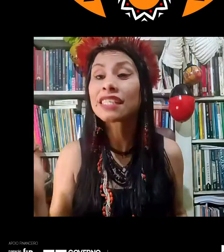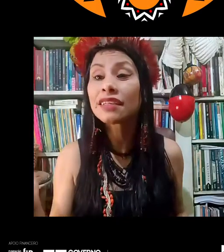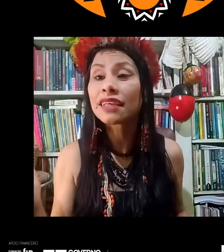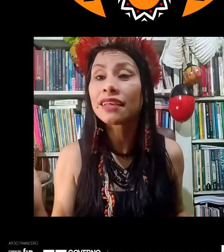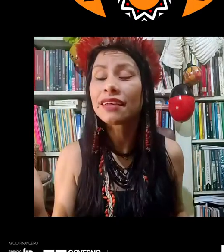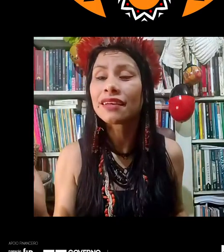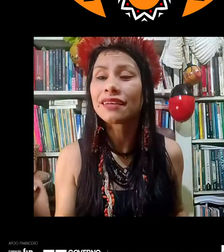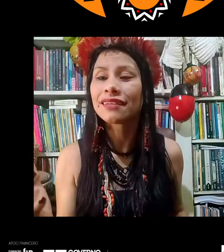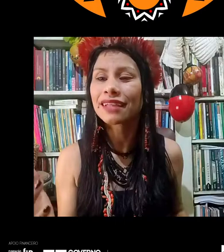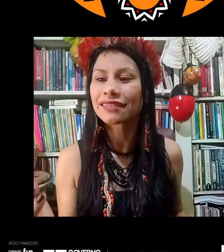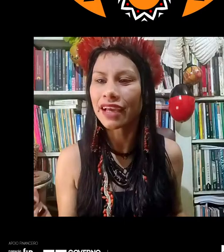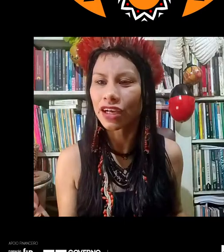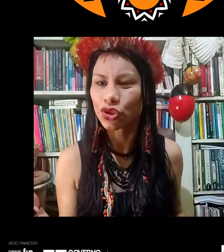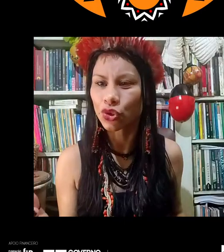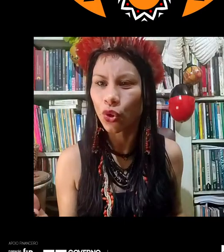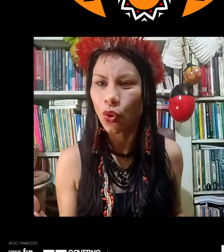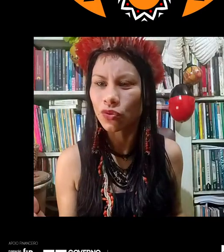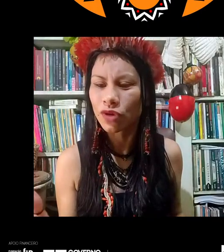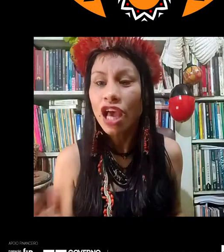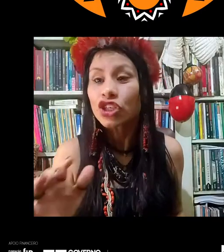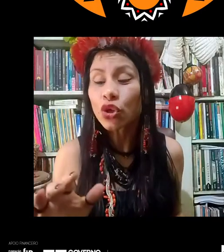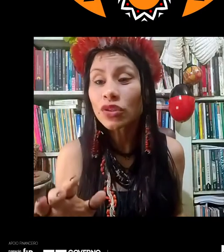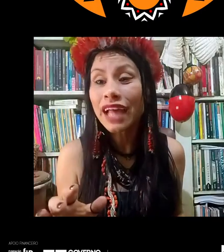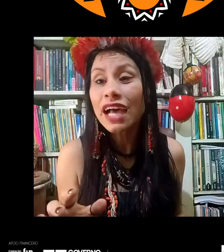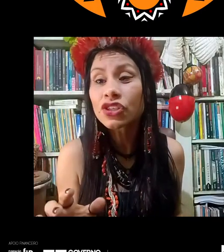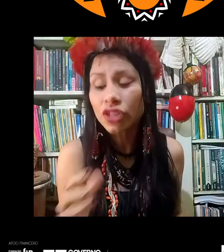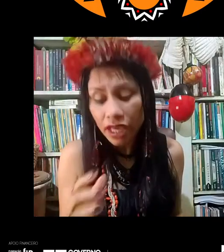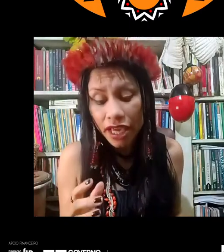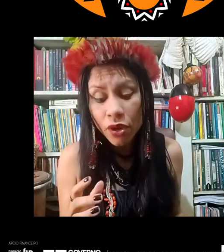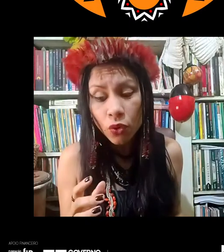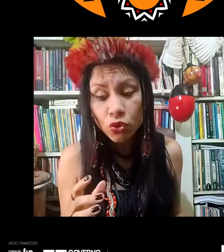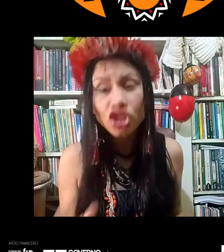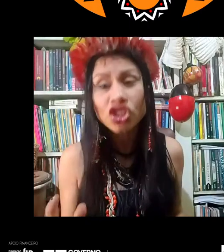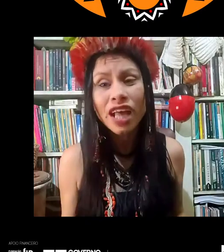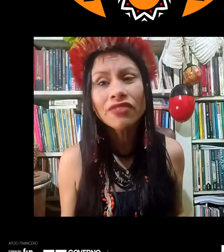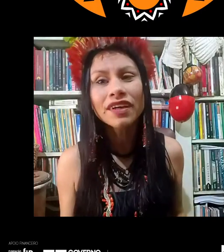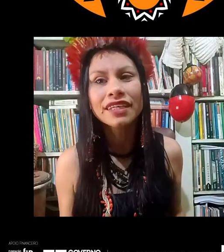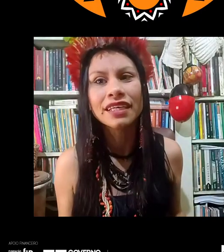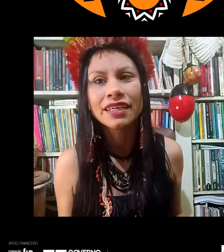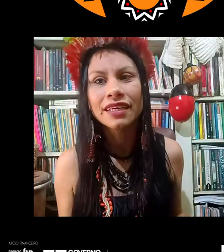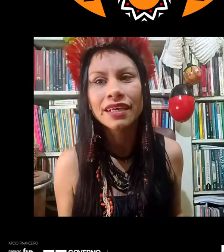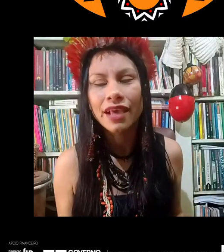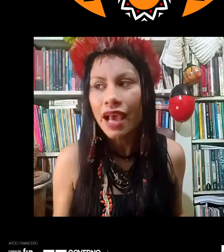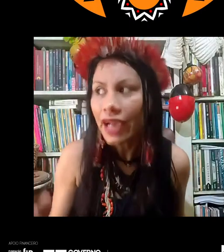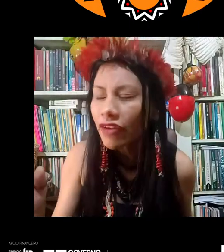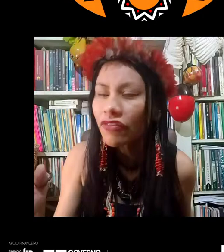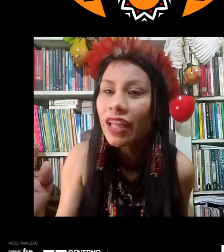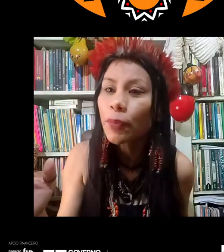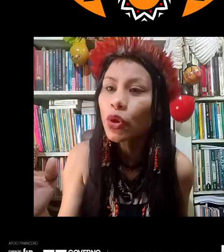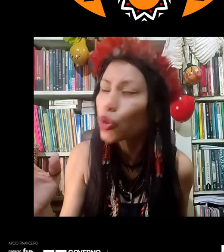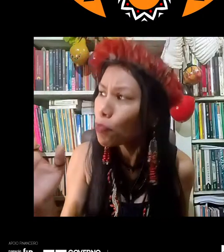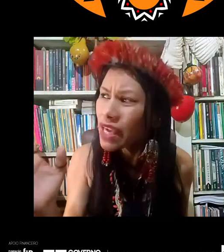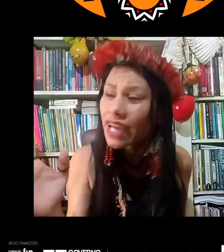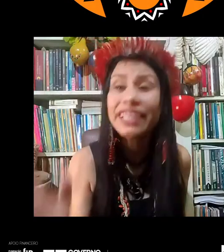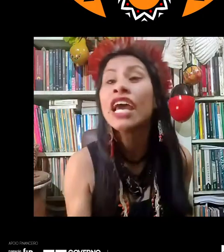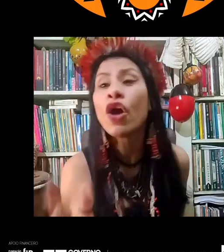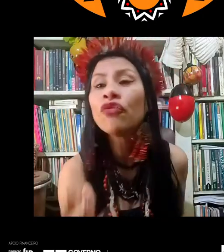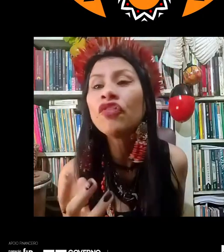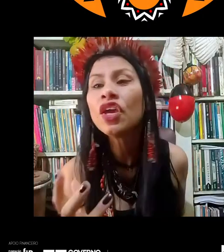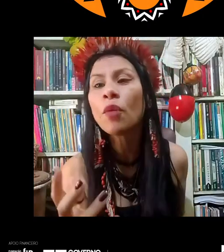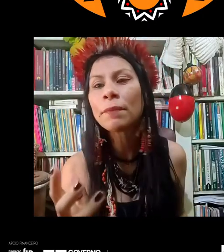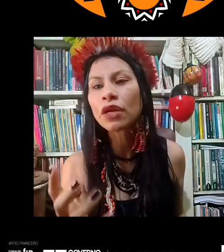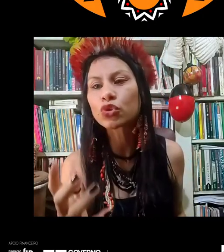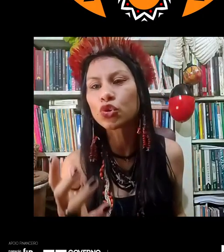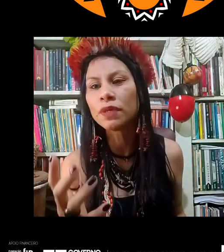Meu sangue na terra jorrou. Chegou tarde, eu já estava aqui. Caravela portou bem ali.